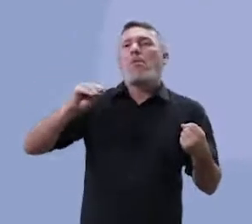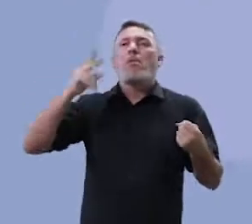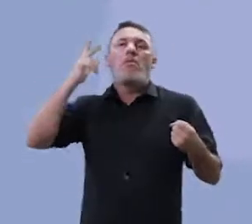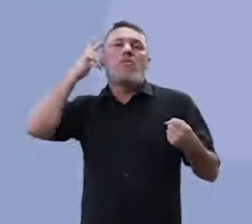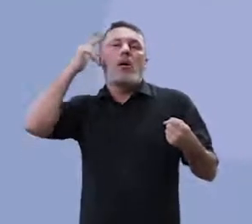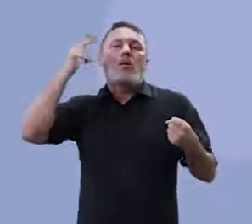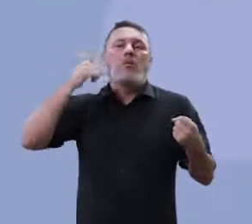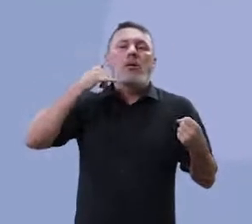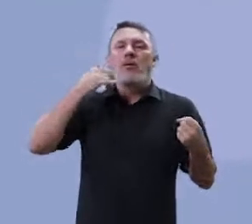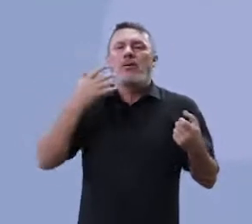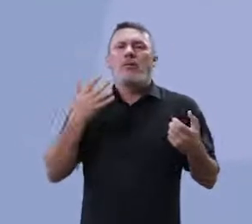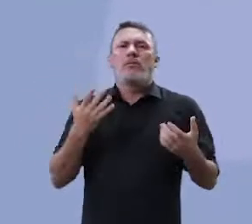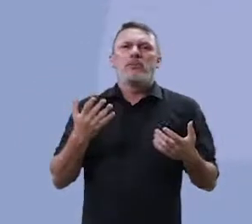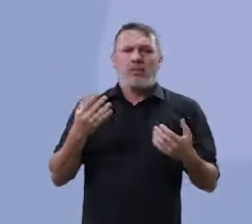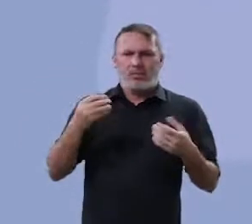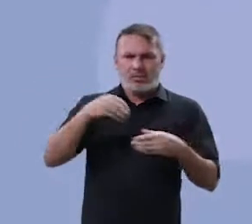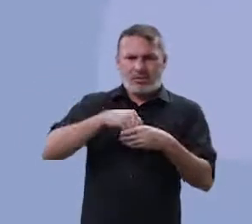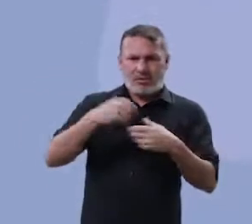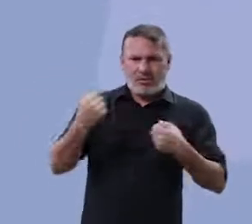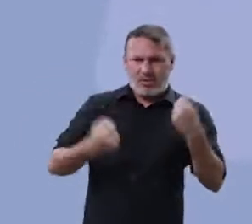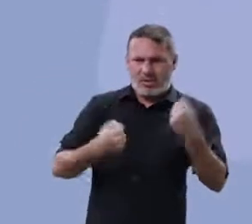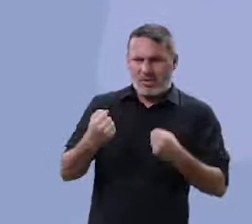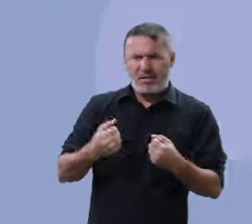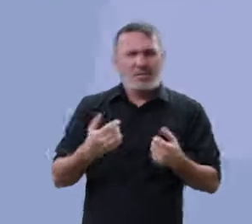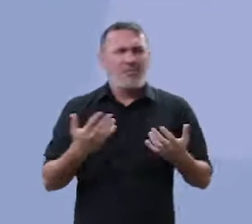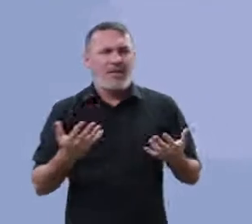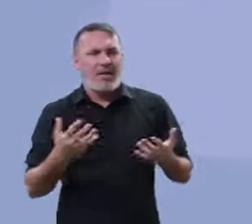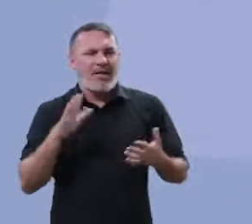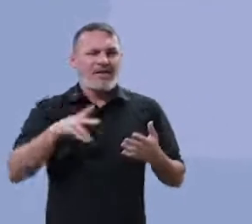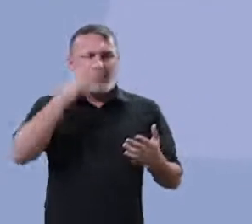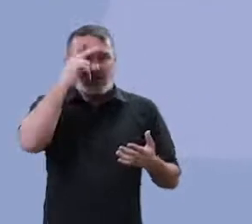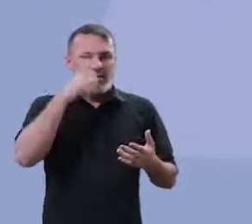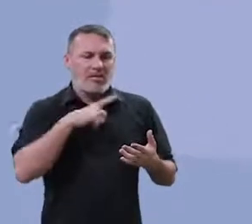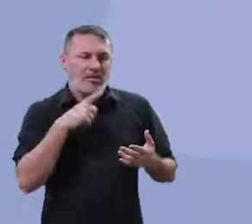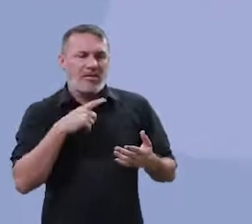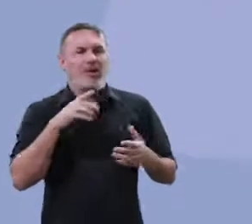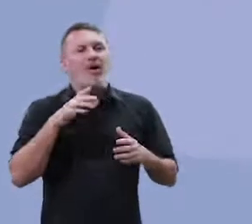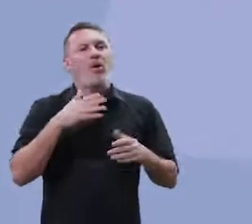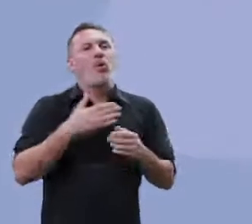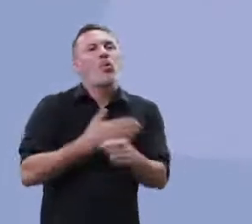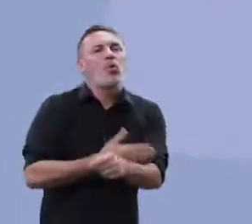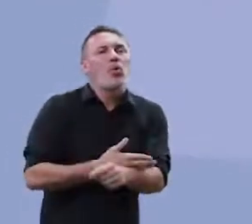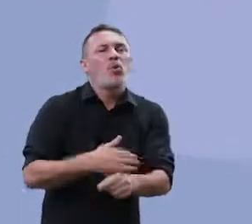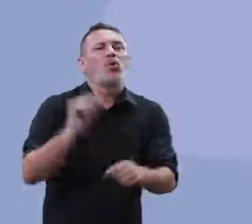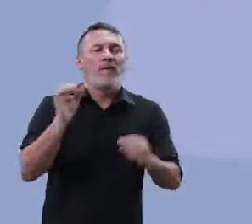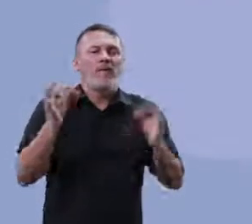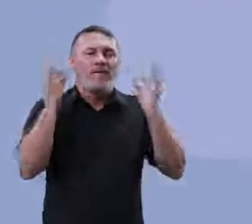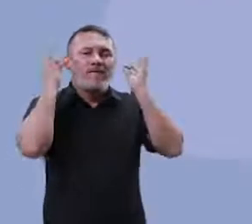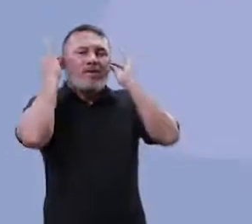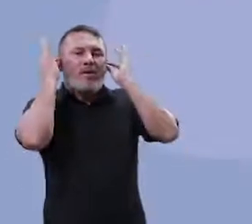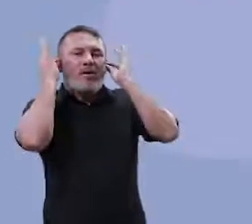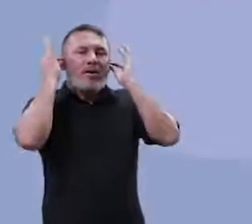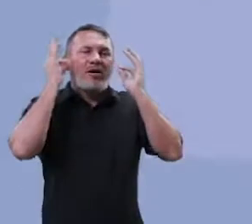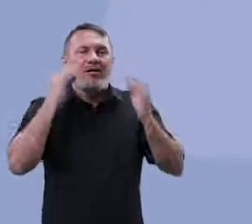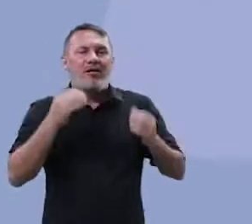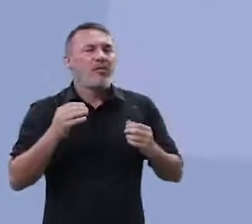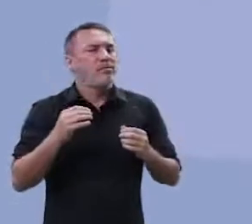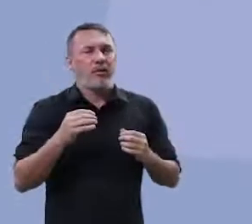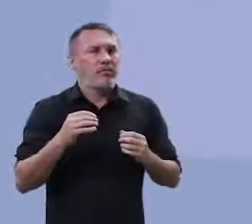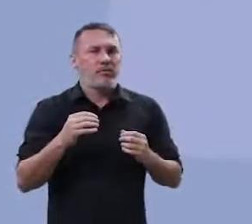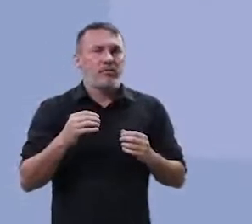Pepe Moreno, tá conversando. E aí, meu querido? E o trânsito? Ah, mas professor, né? Costume, coloca um fone, coisa e tal.